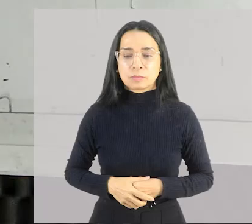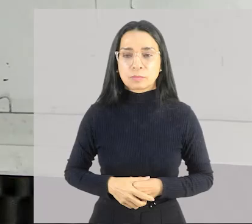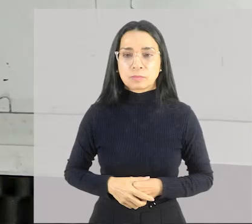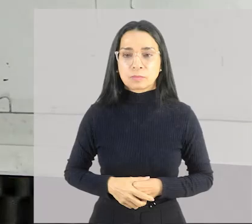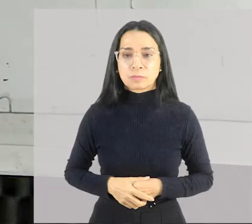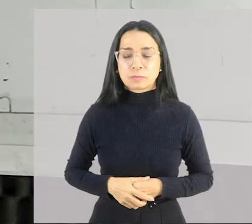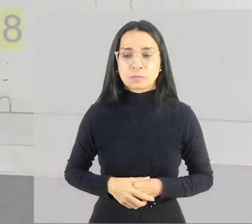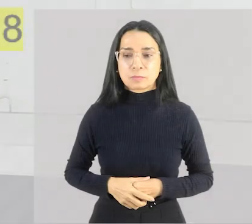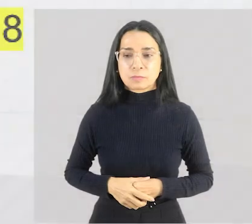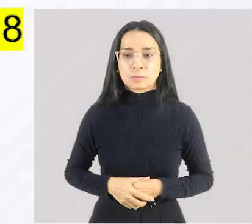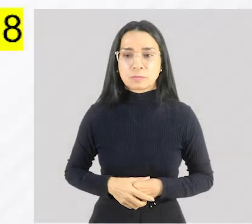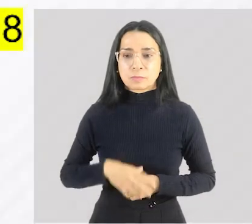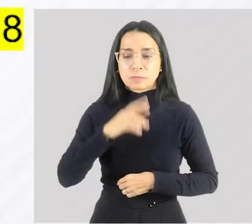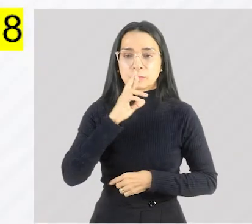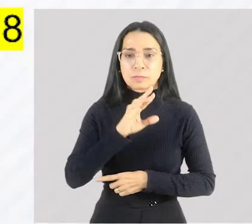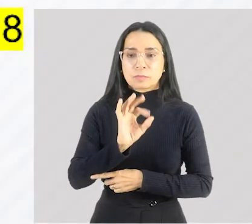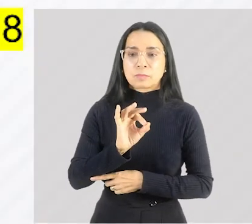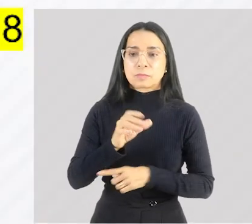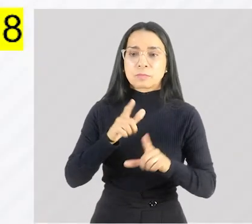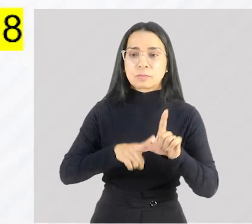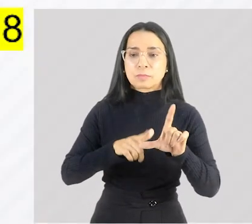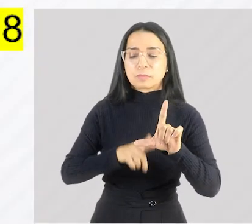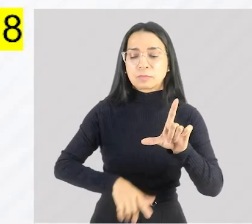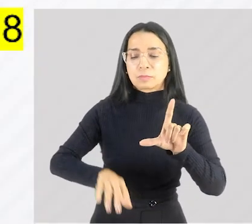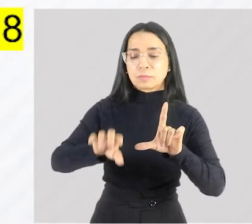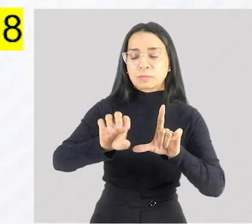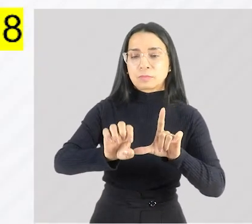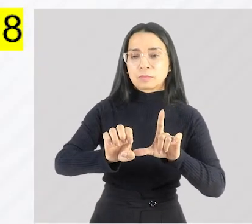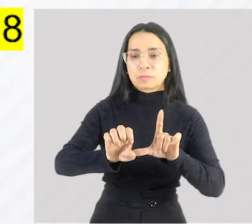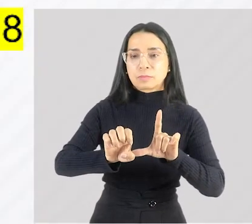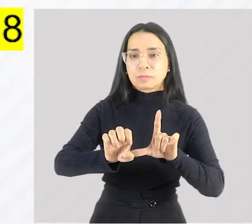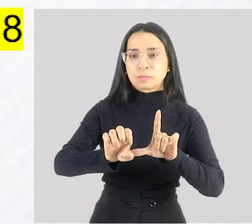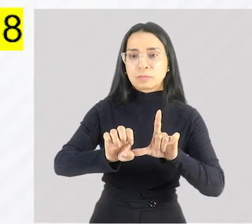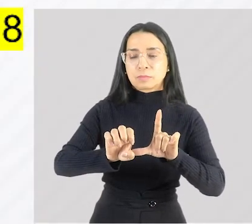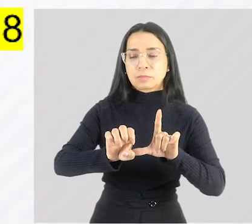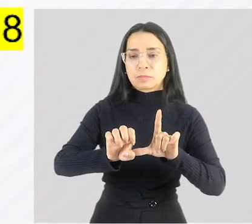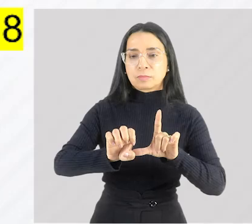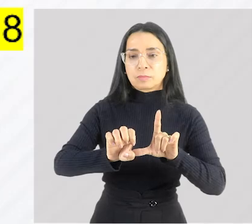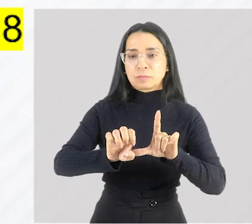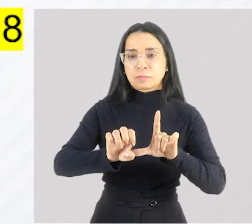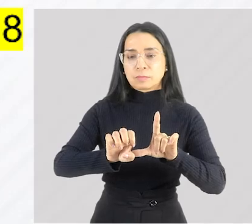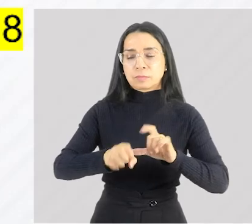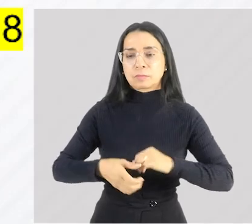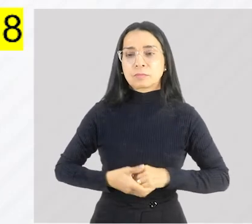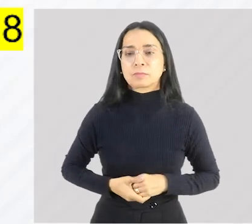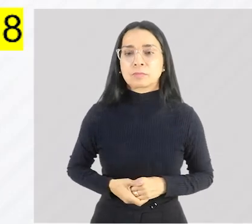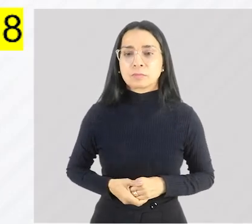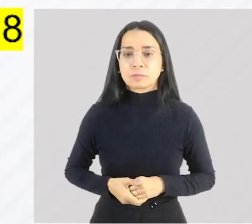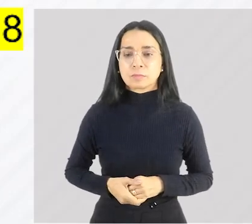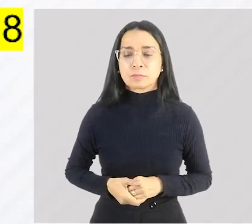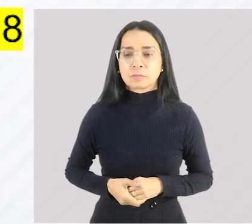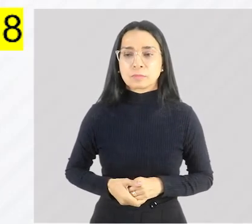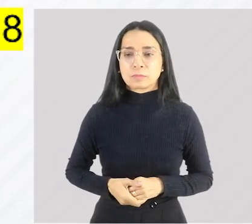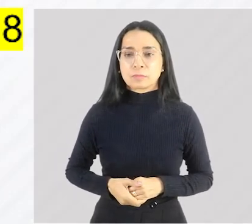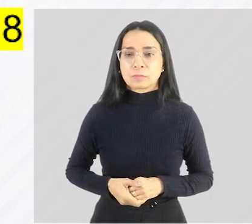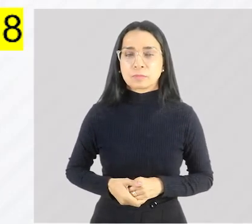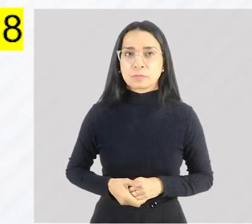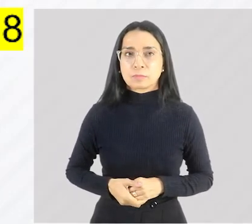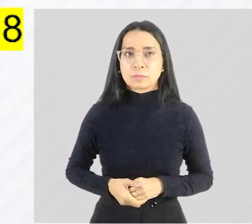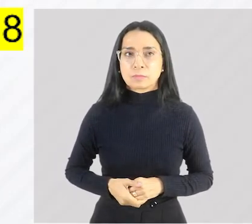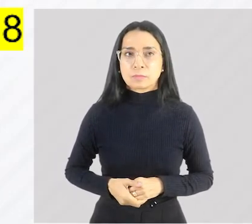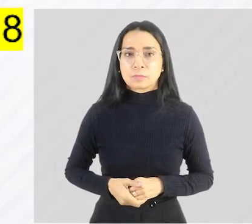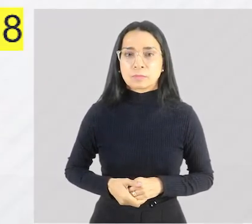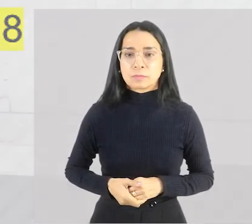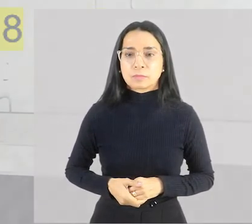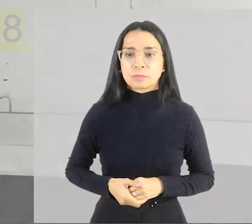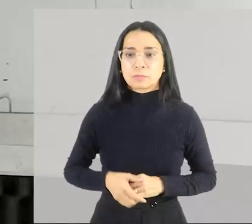certo resposta correta aí letra e de escola cinho beleza turminha